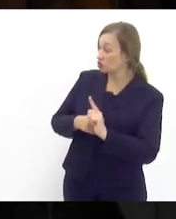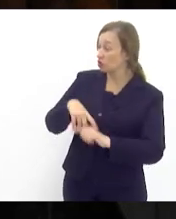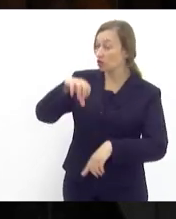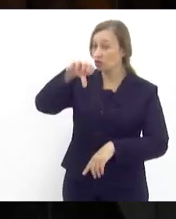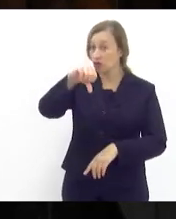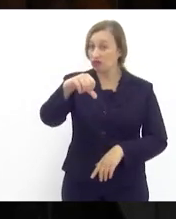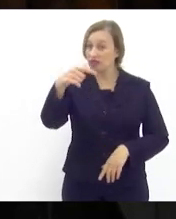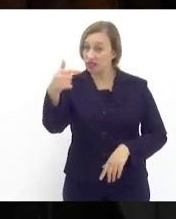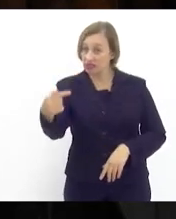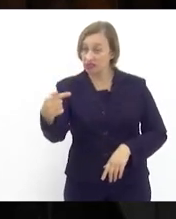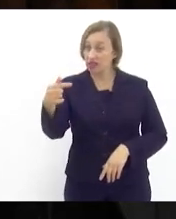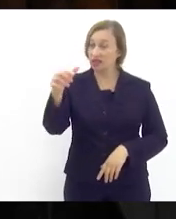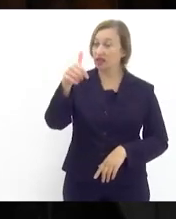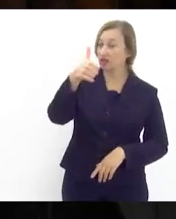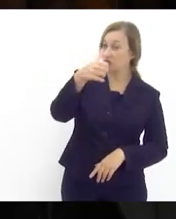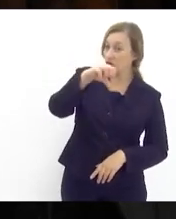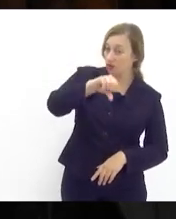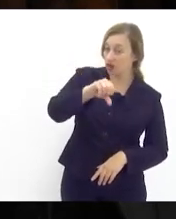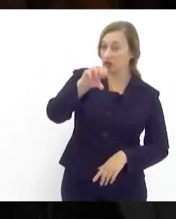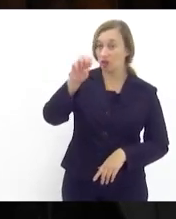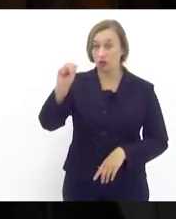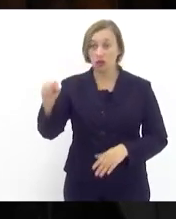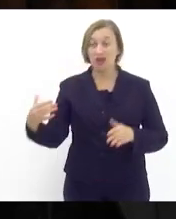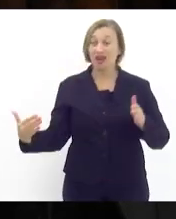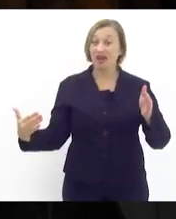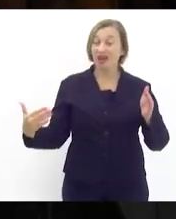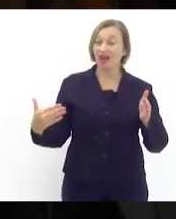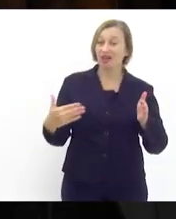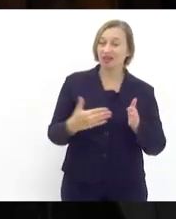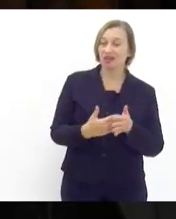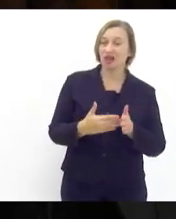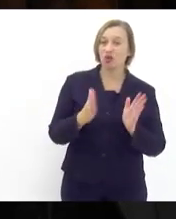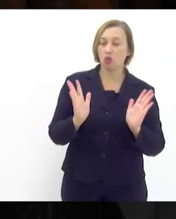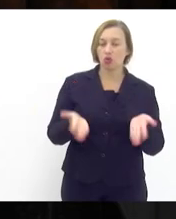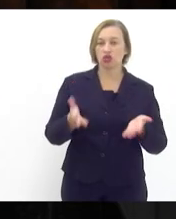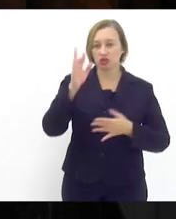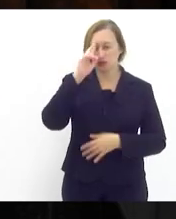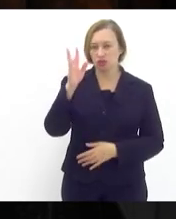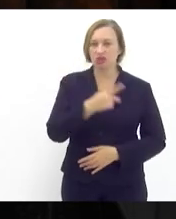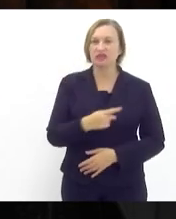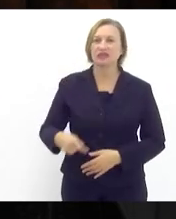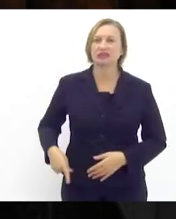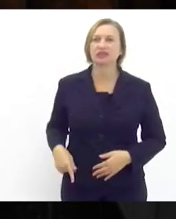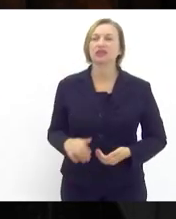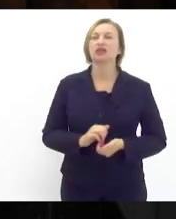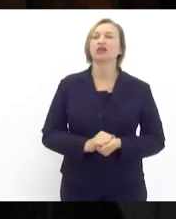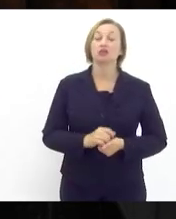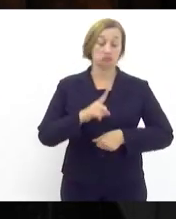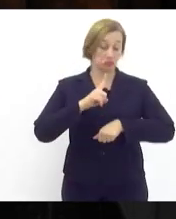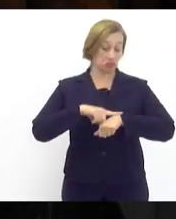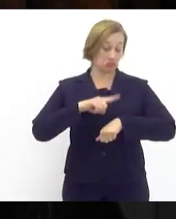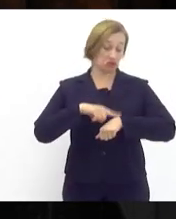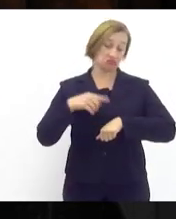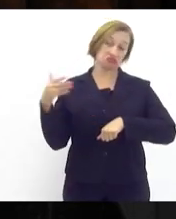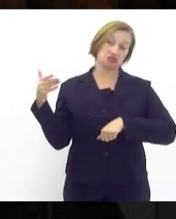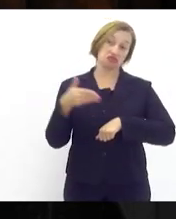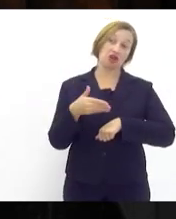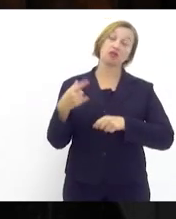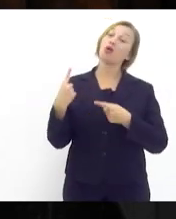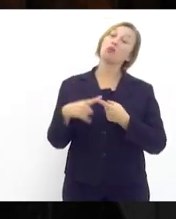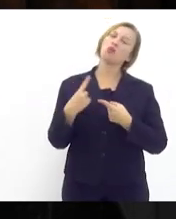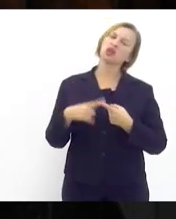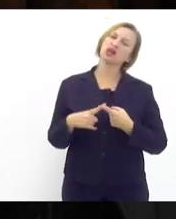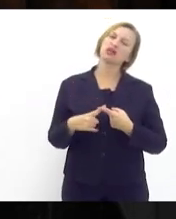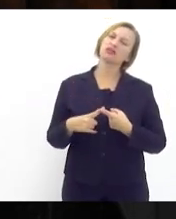97 a 98 até a presidente data senhor presidente a hora é chegada porque